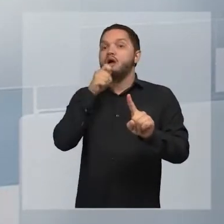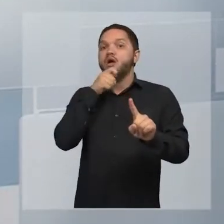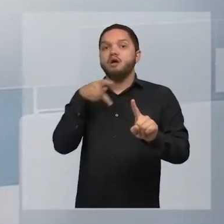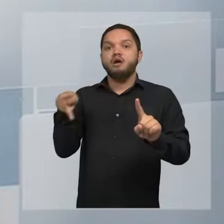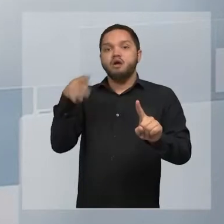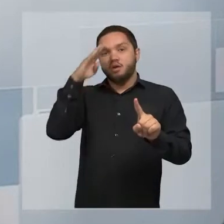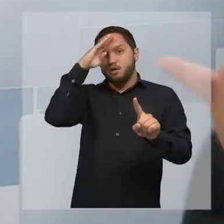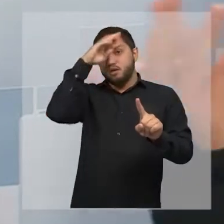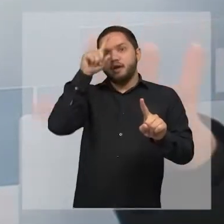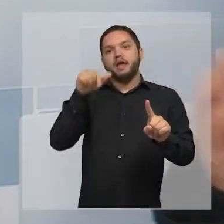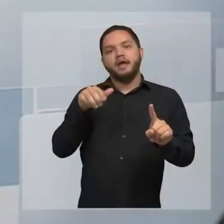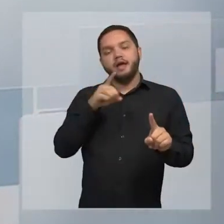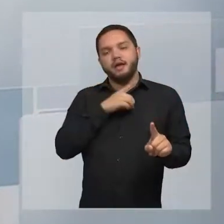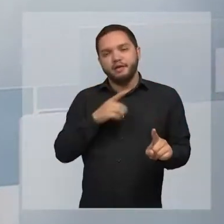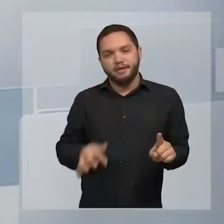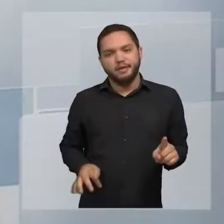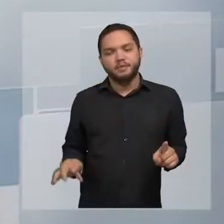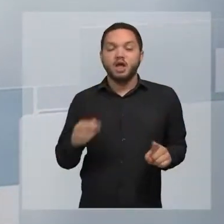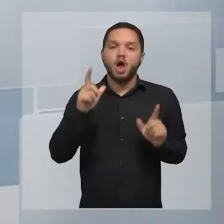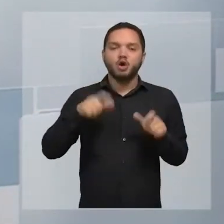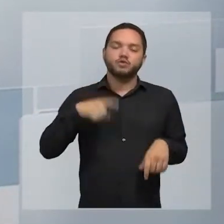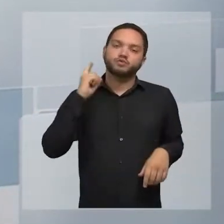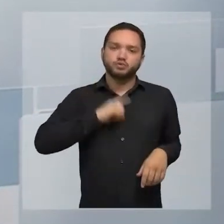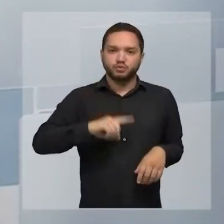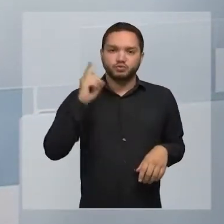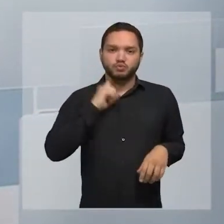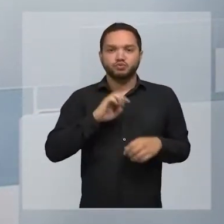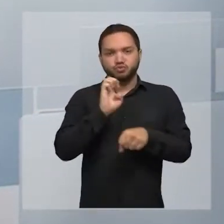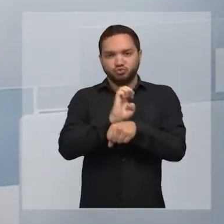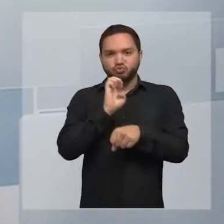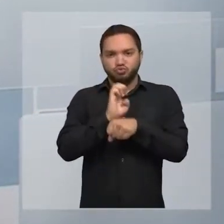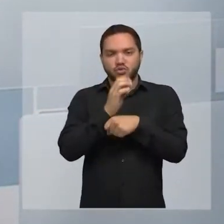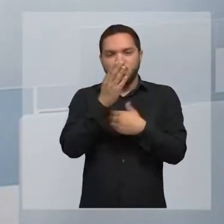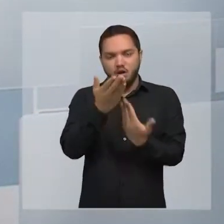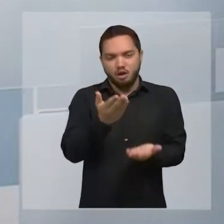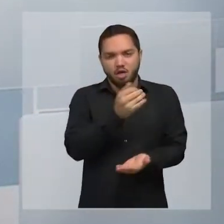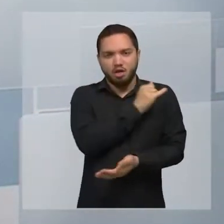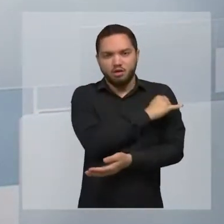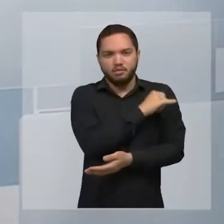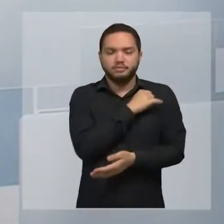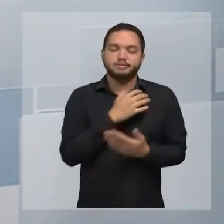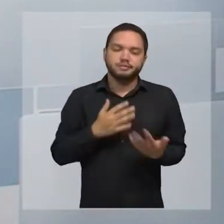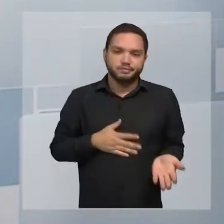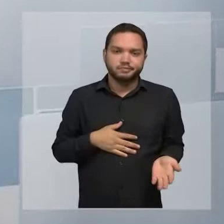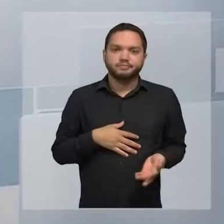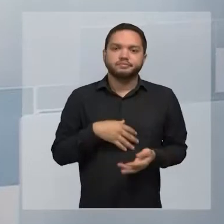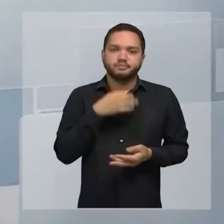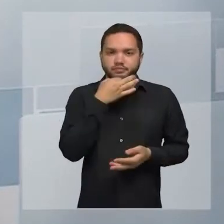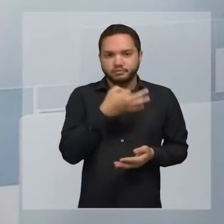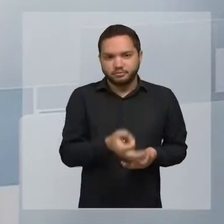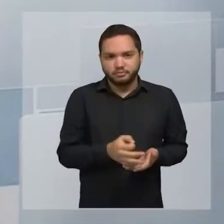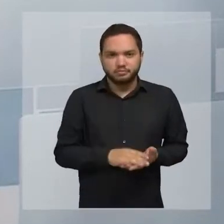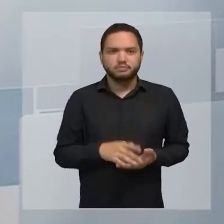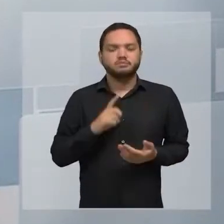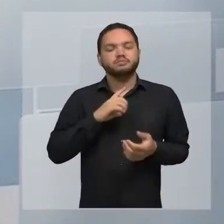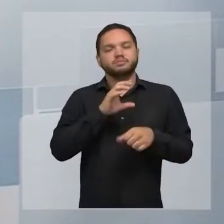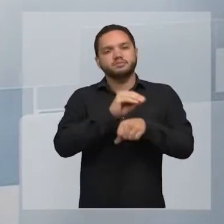da República, ele era um deputado fluminense, daquele estado. Então, na minha